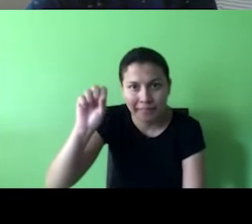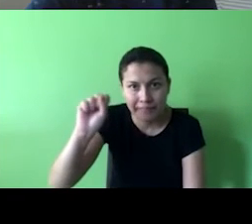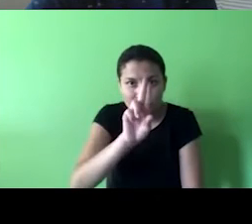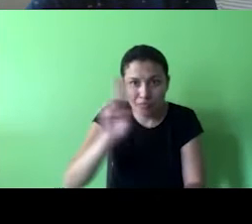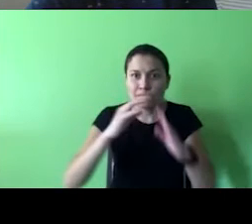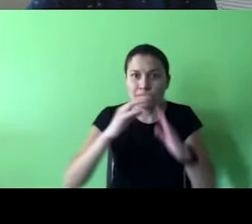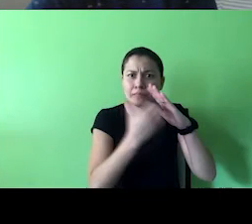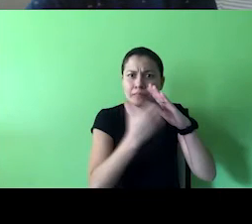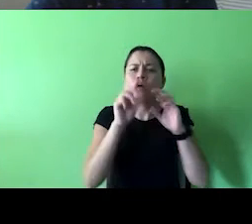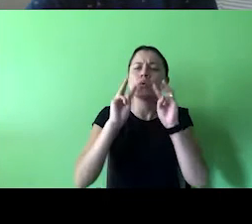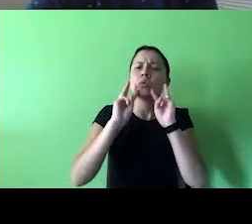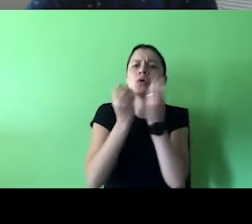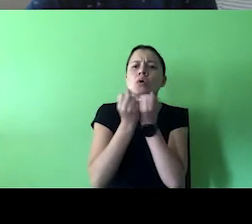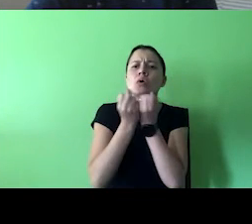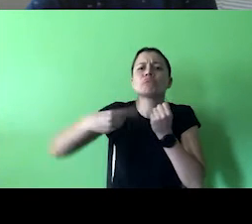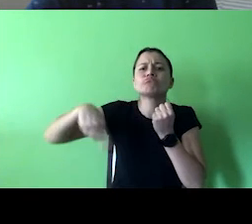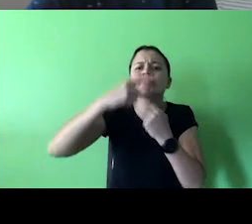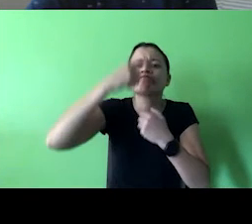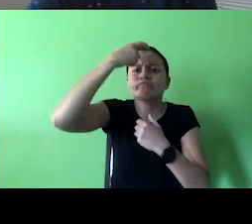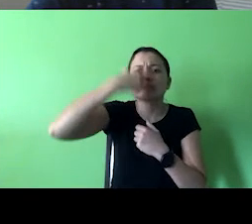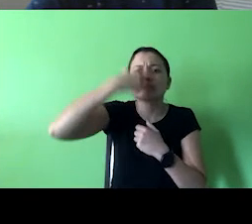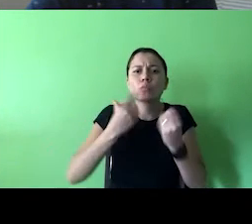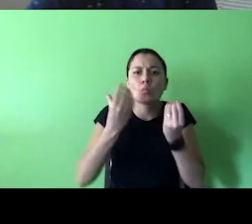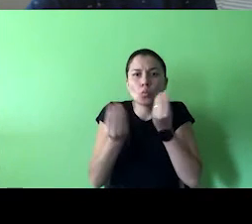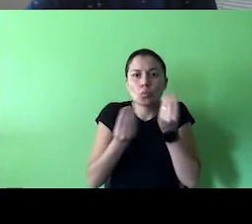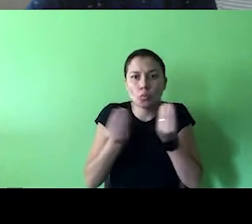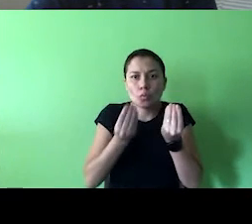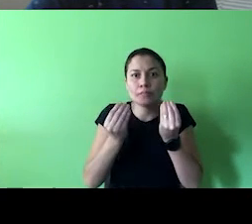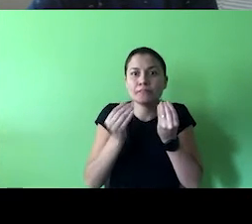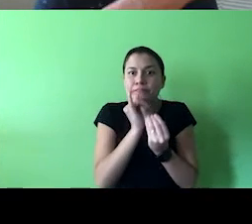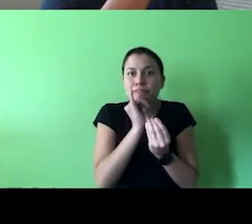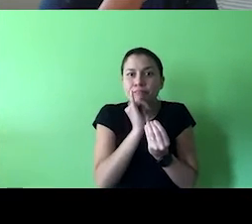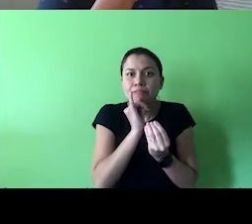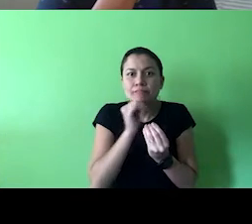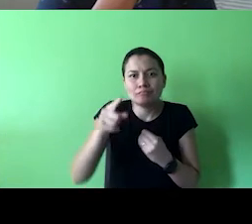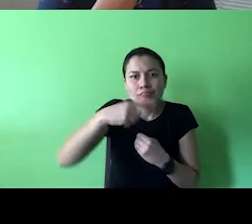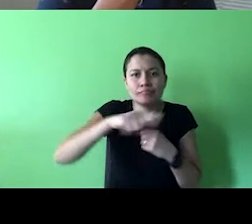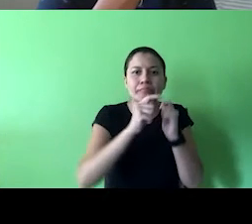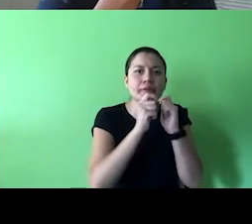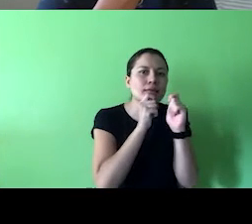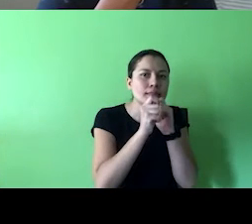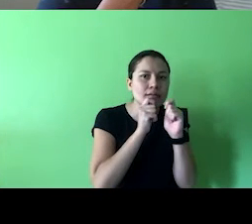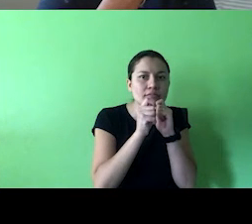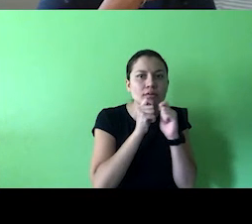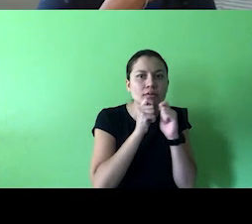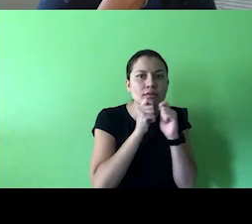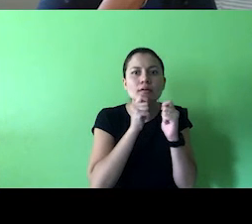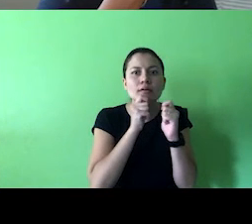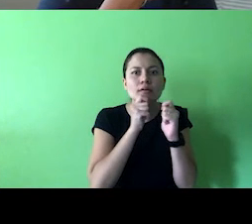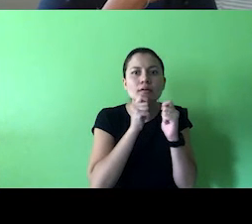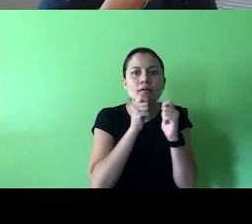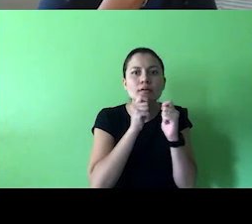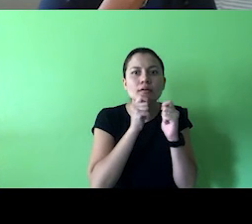gente deve se comportar durante uma sessão dessa, de entrevista, por exemplo, com a participação do intérprete,